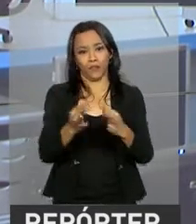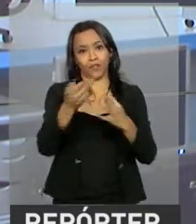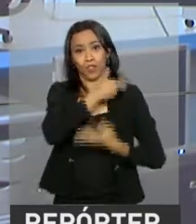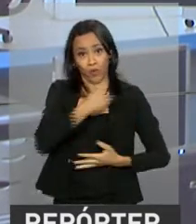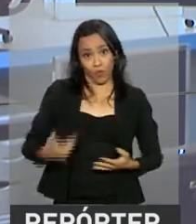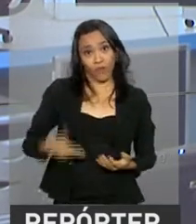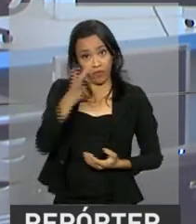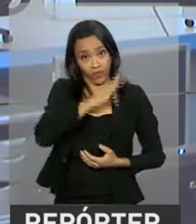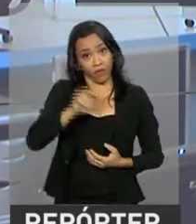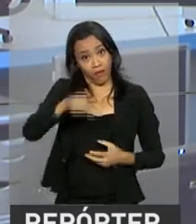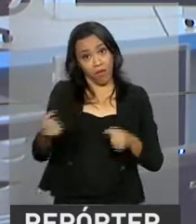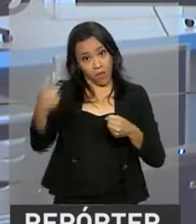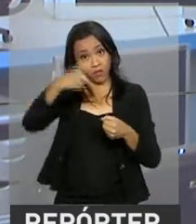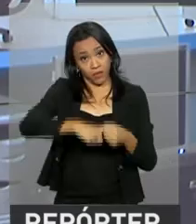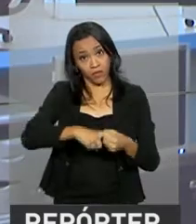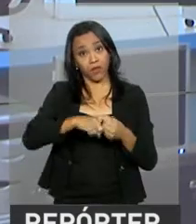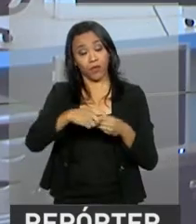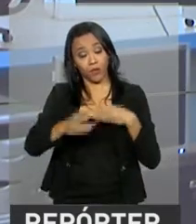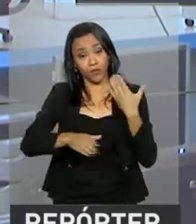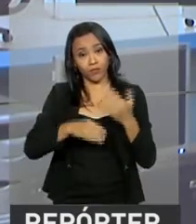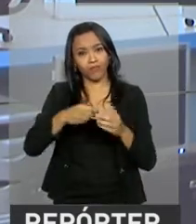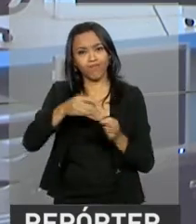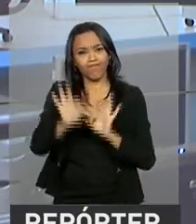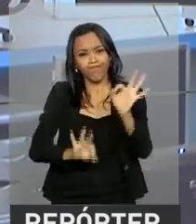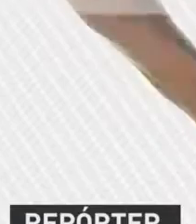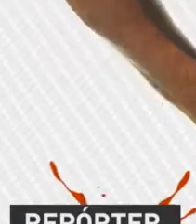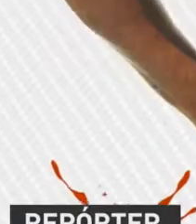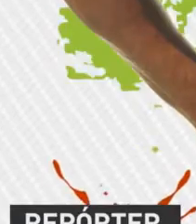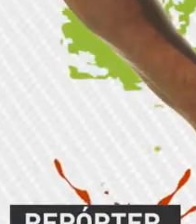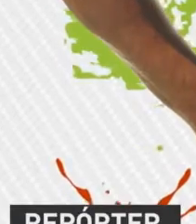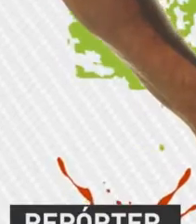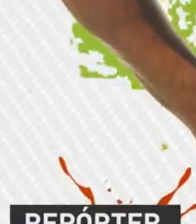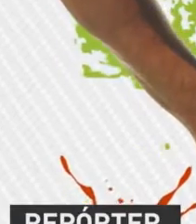governo federal é parceiro na hora de desenvolver esses projetos.